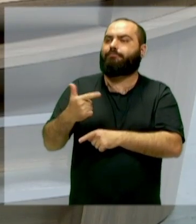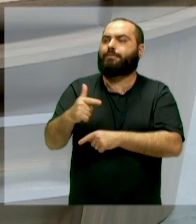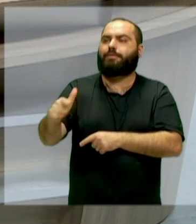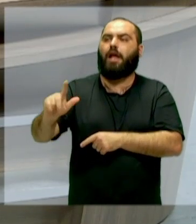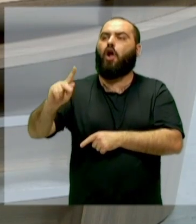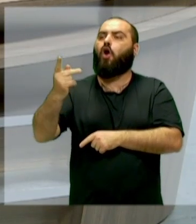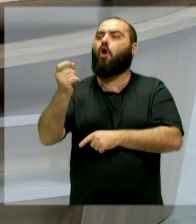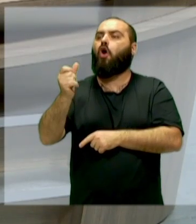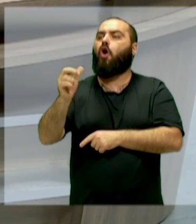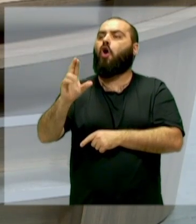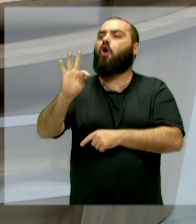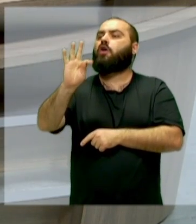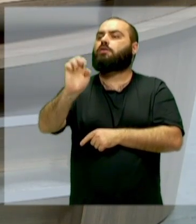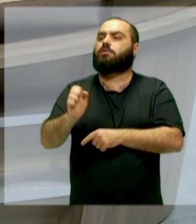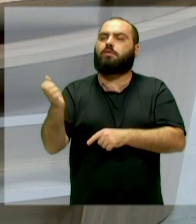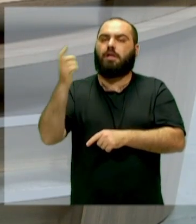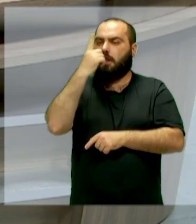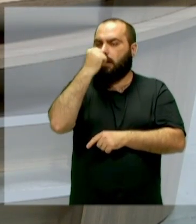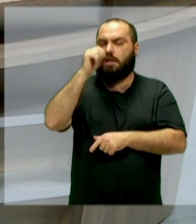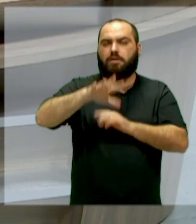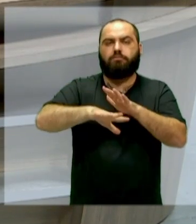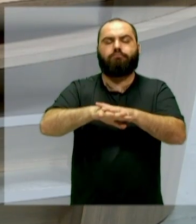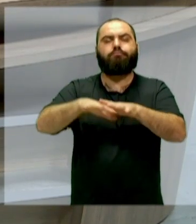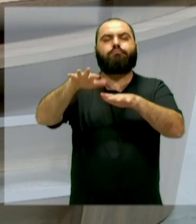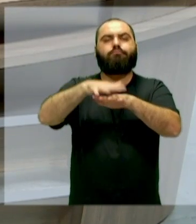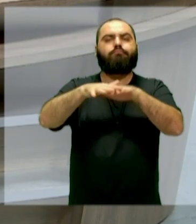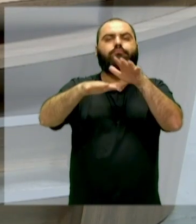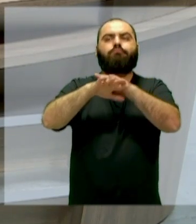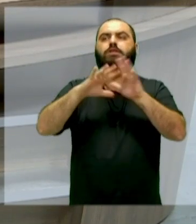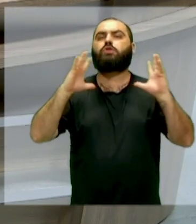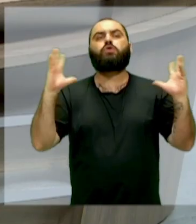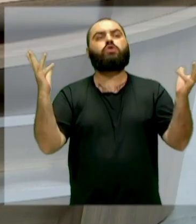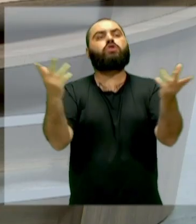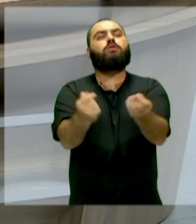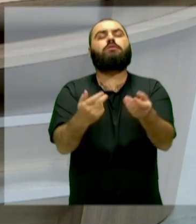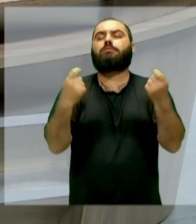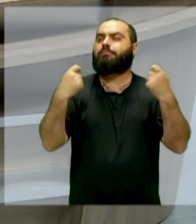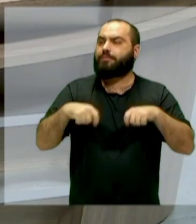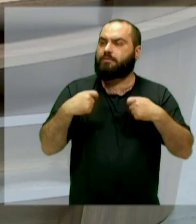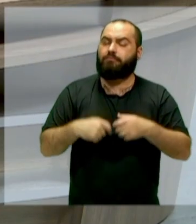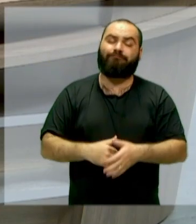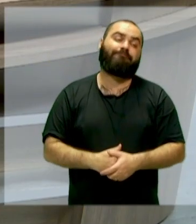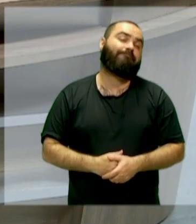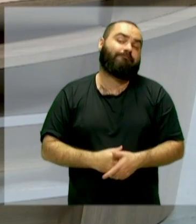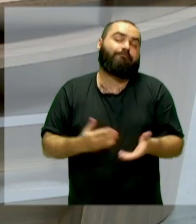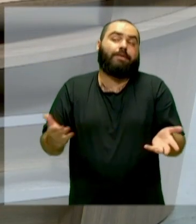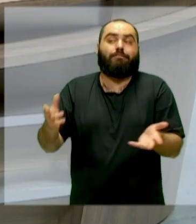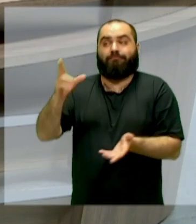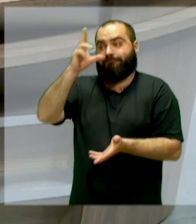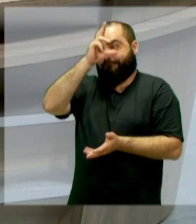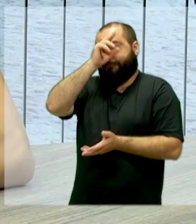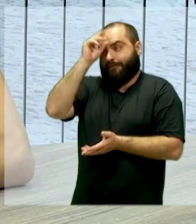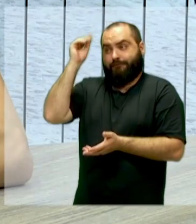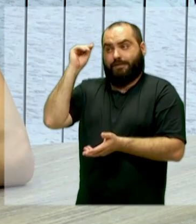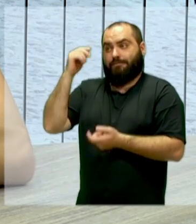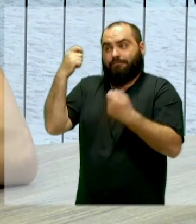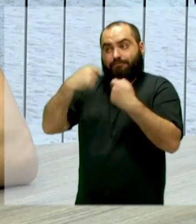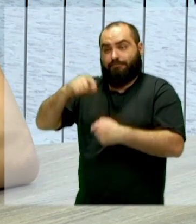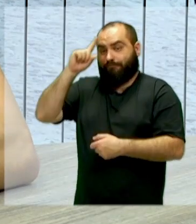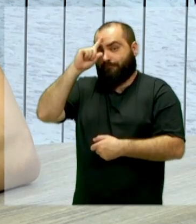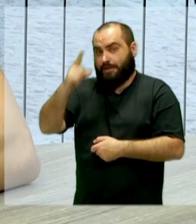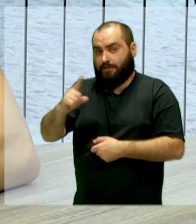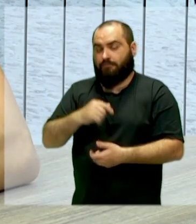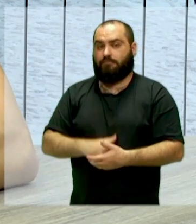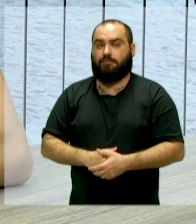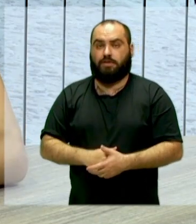em todas as escolas apenas em algumas é teria que ser um plano de governo mesmo né de gestão de falar nós iremos fazer com que as escolas